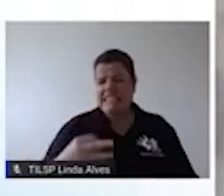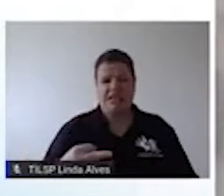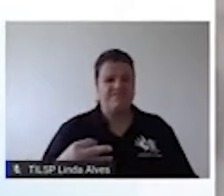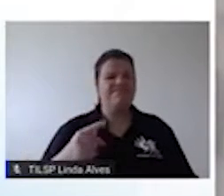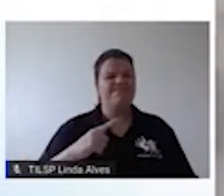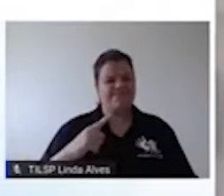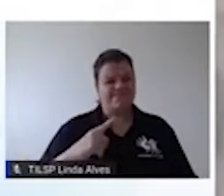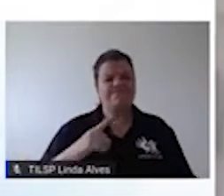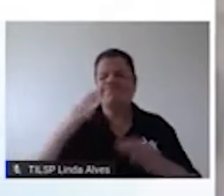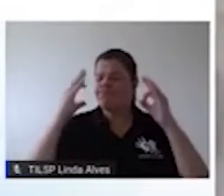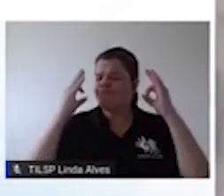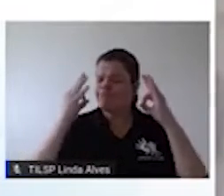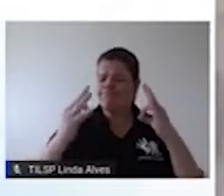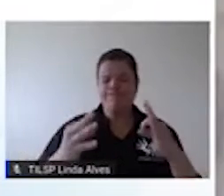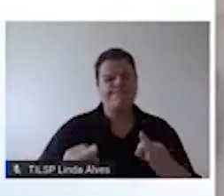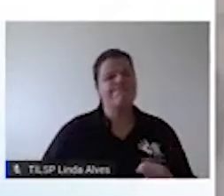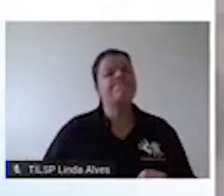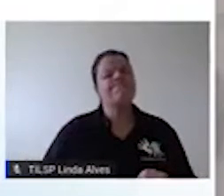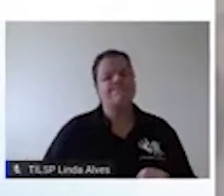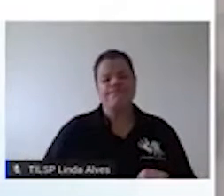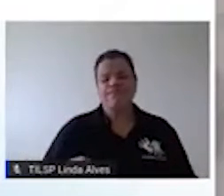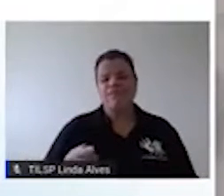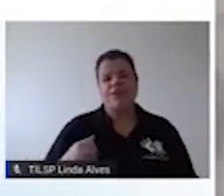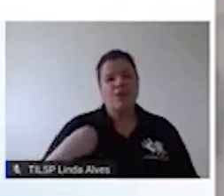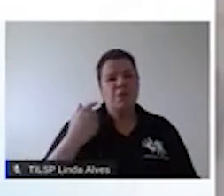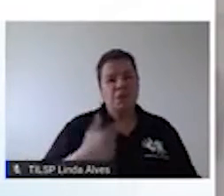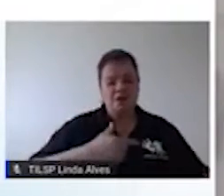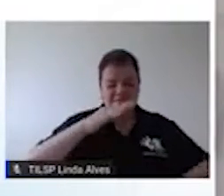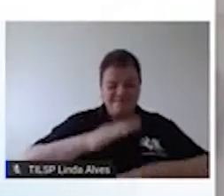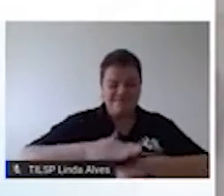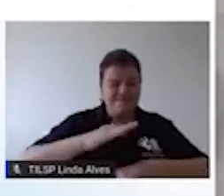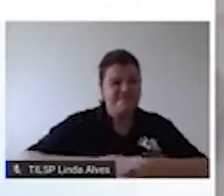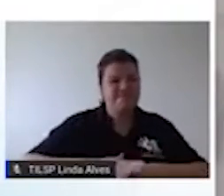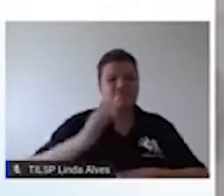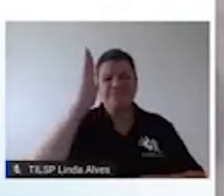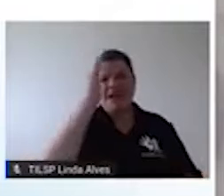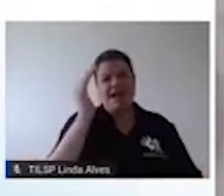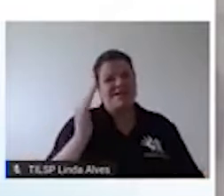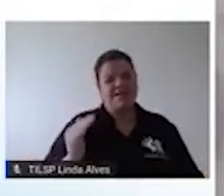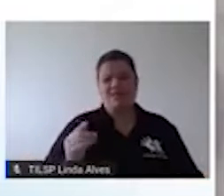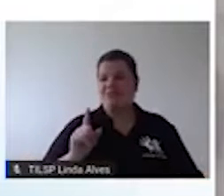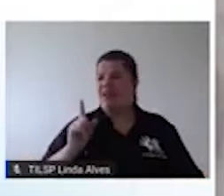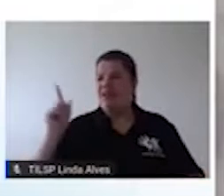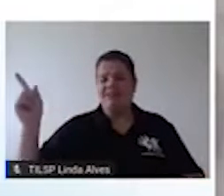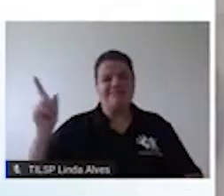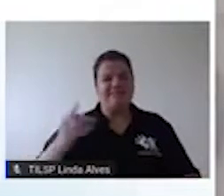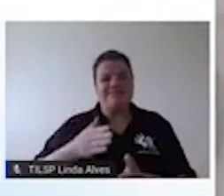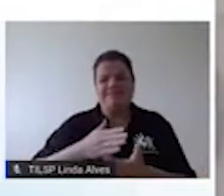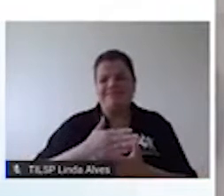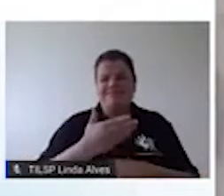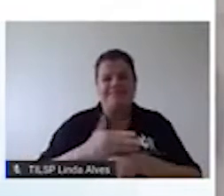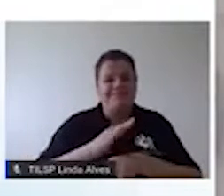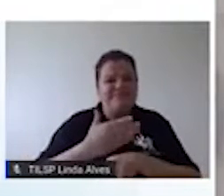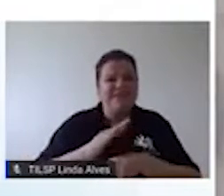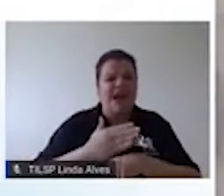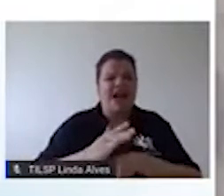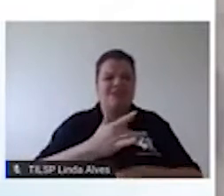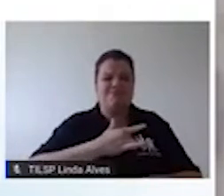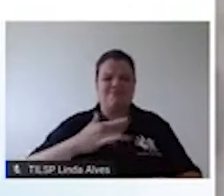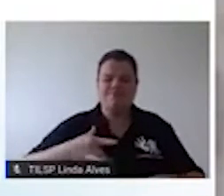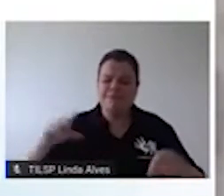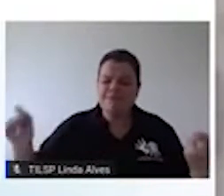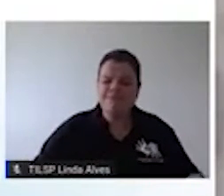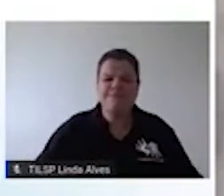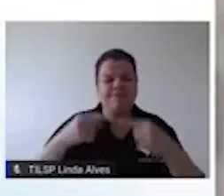não, o que tivemos no Brasil não cumpriu as melhores práticas de